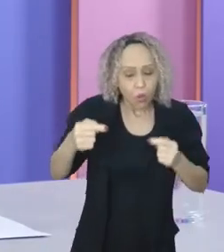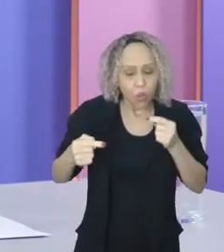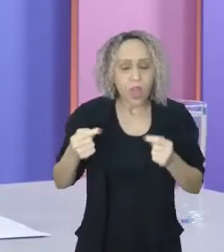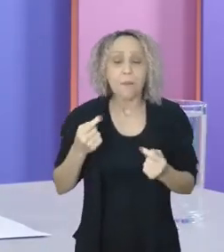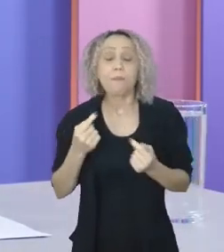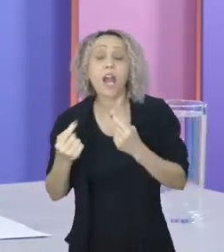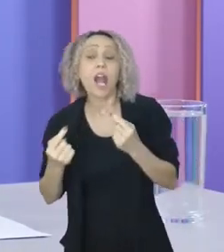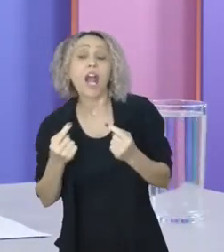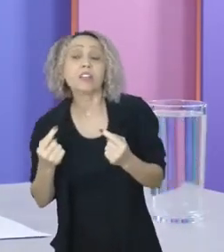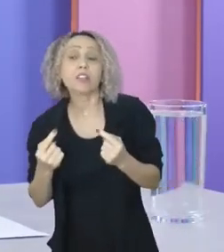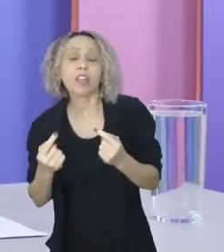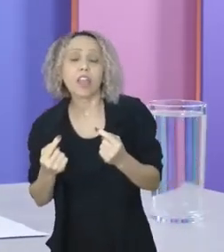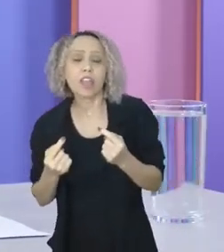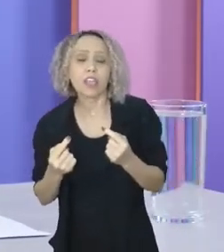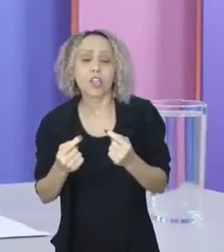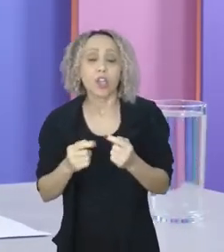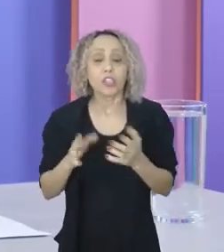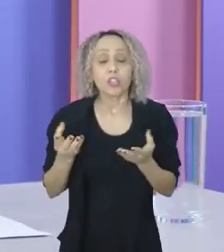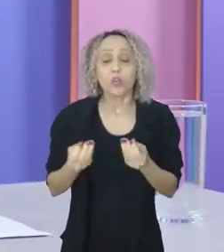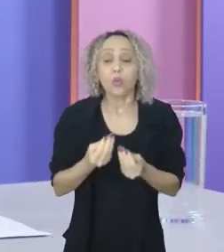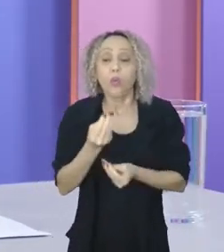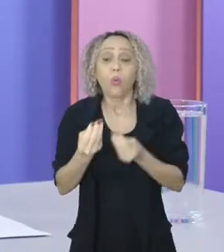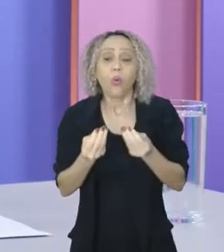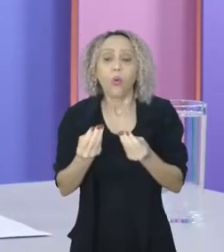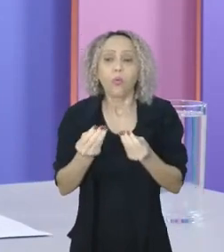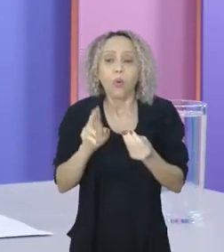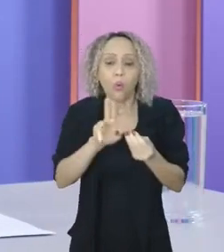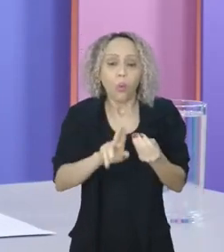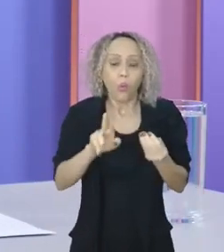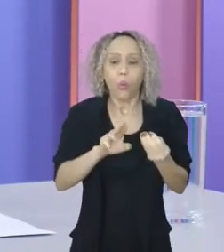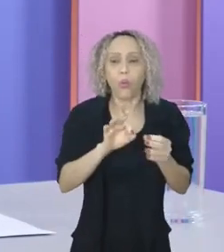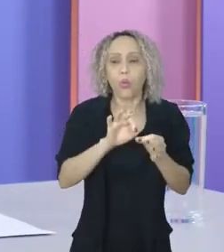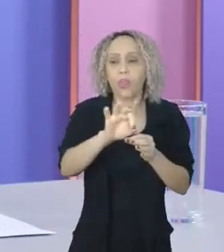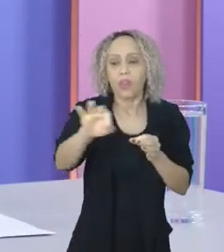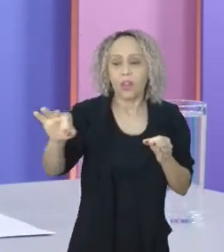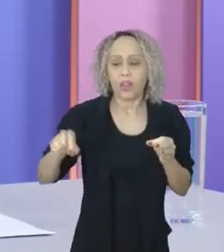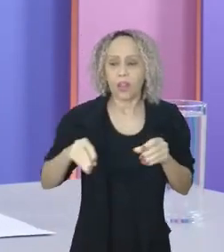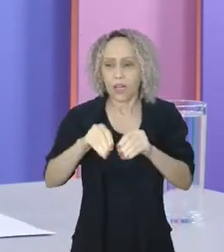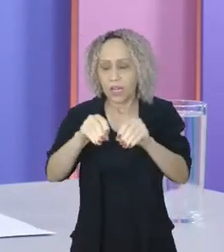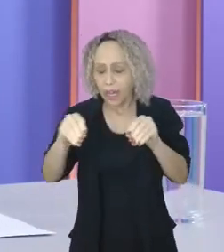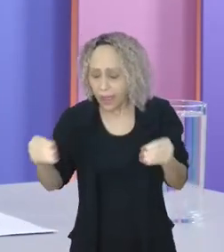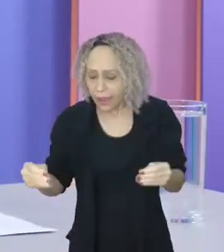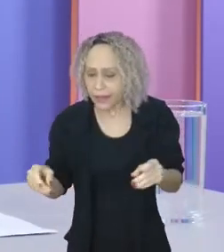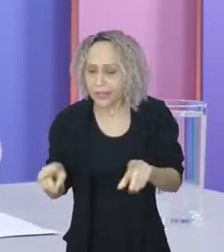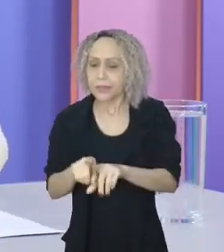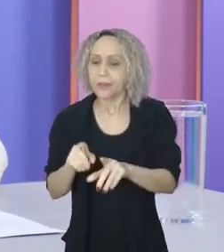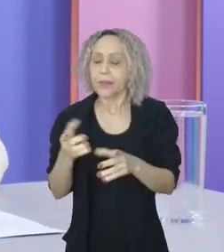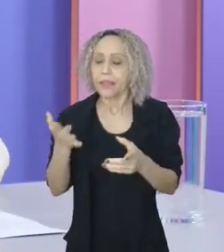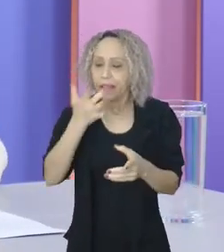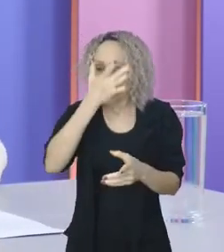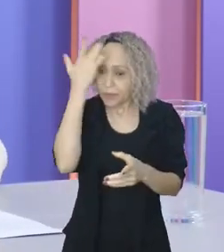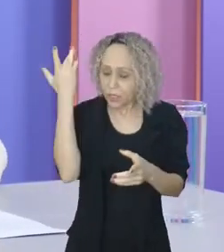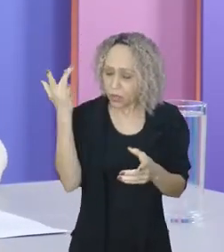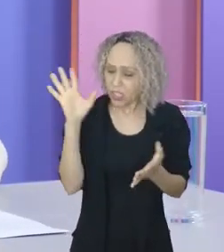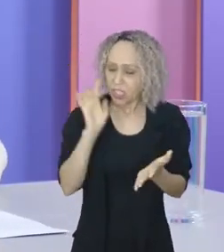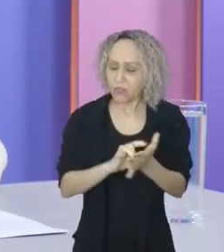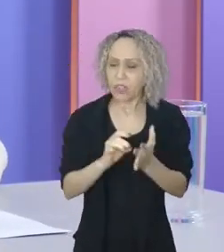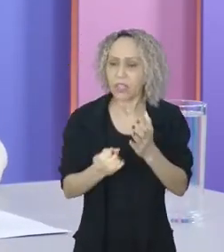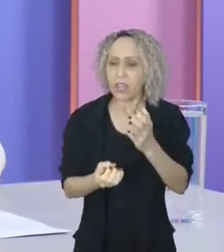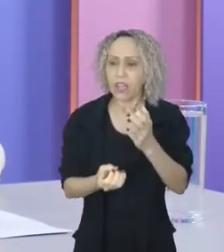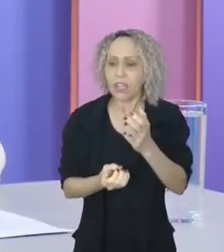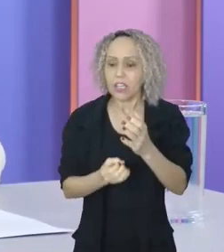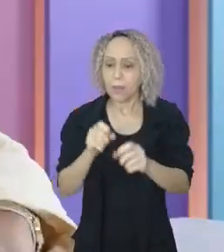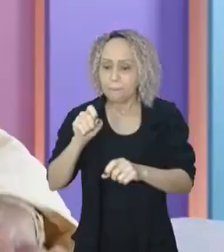dos territórios importantes para aqueles que efetivamente produzem alimentos e produzem vida